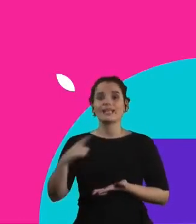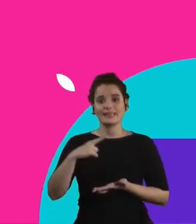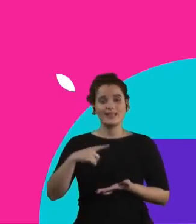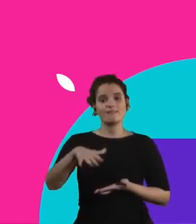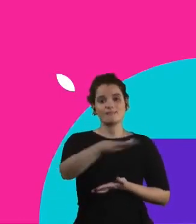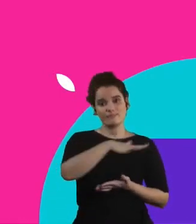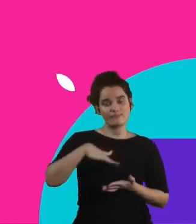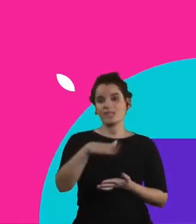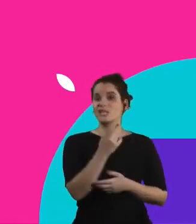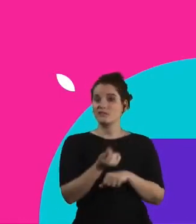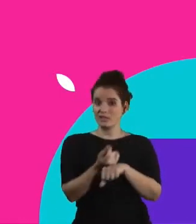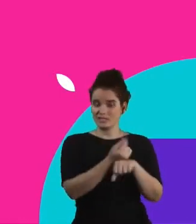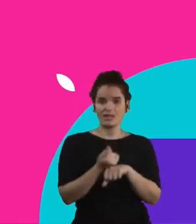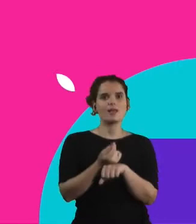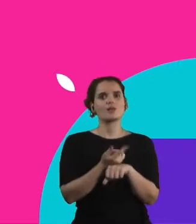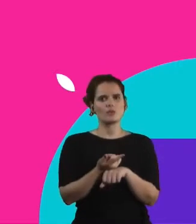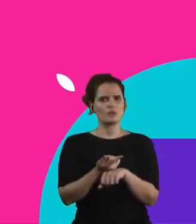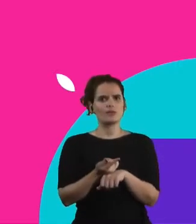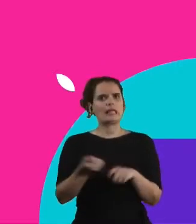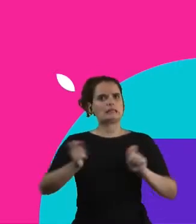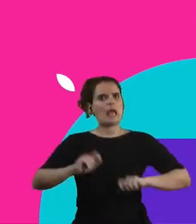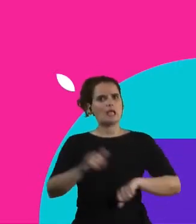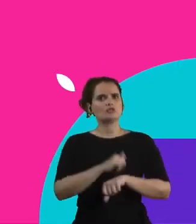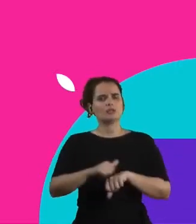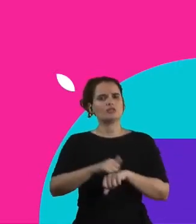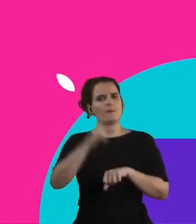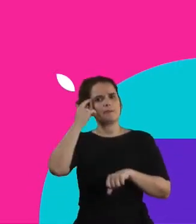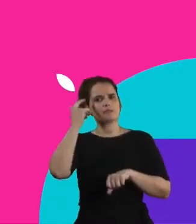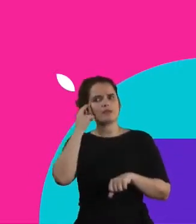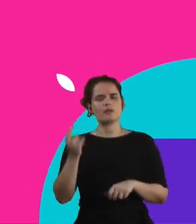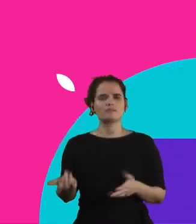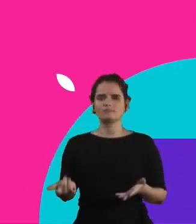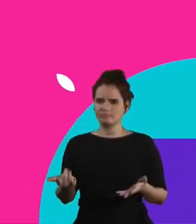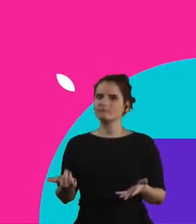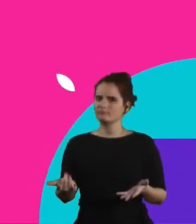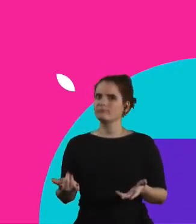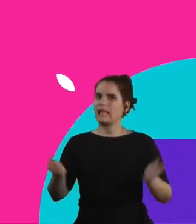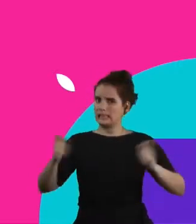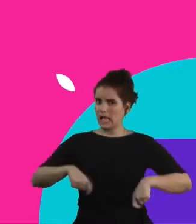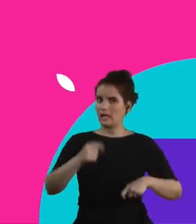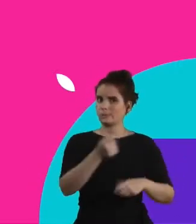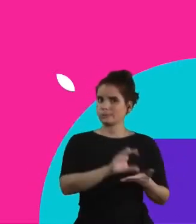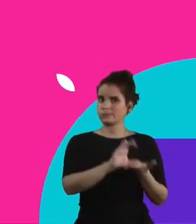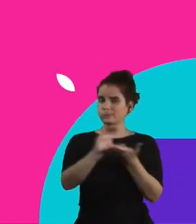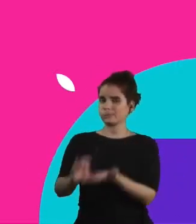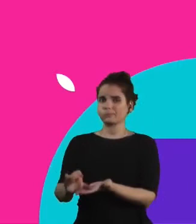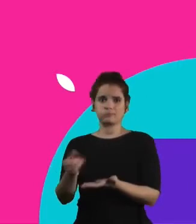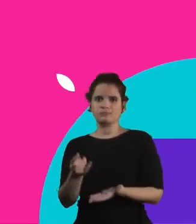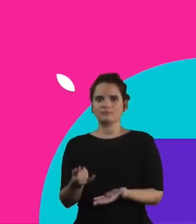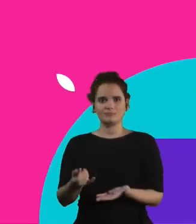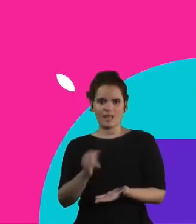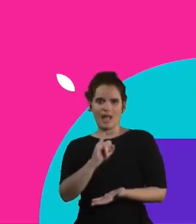regulados, têm condições de trazer soluções para isso. Então, assim, do mesmo forma que você financia um IPO, que